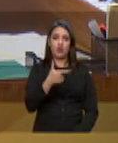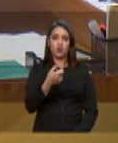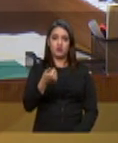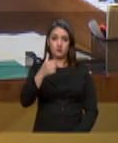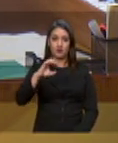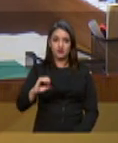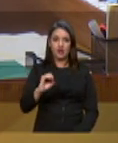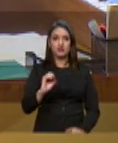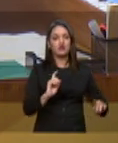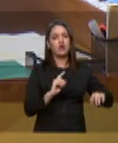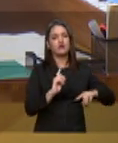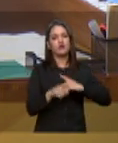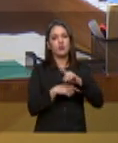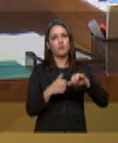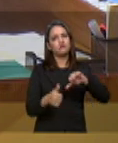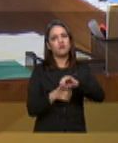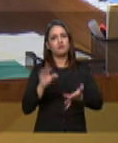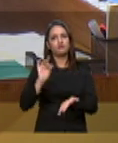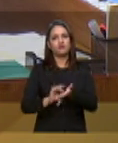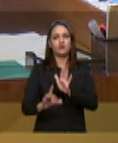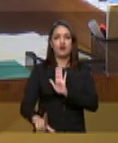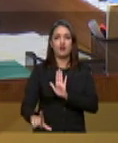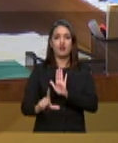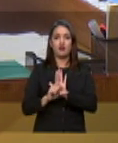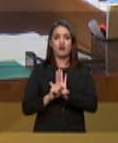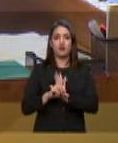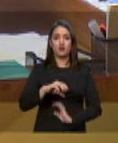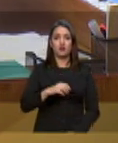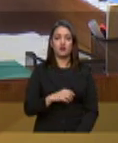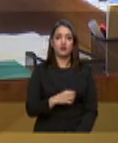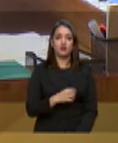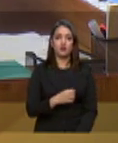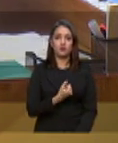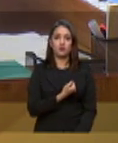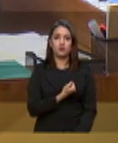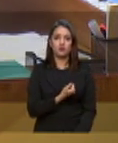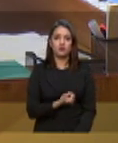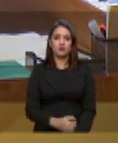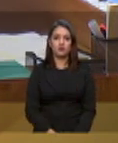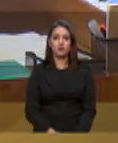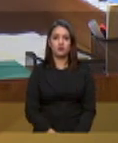convertida posteriormente na Lei número